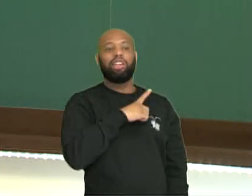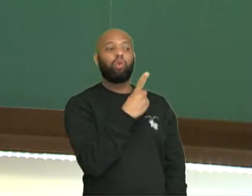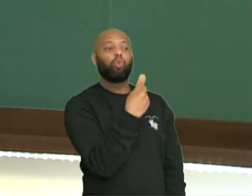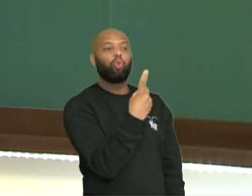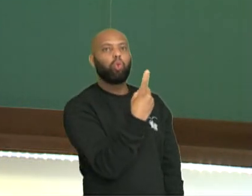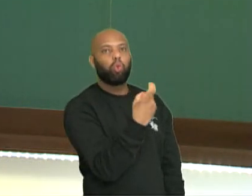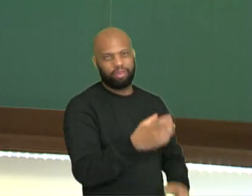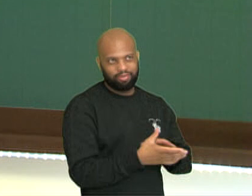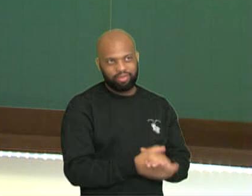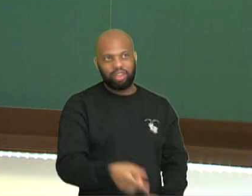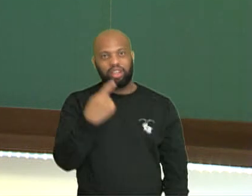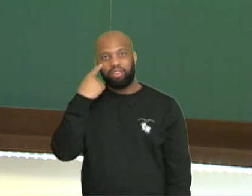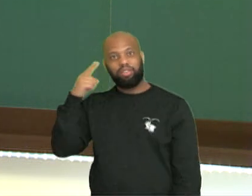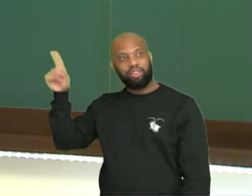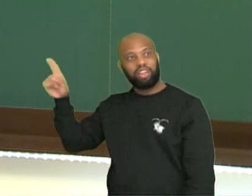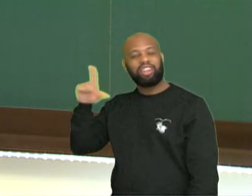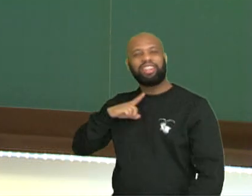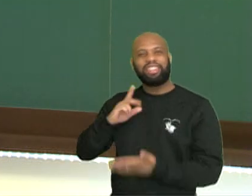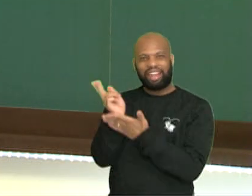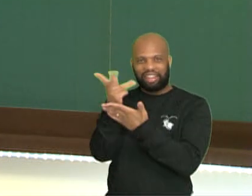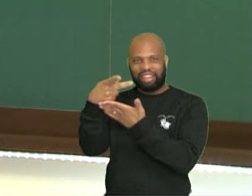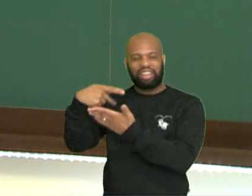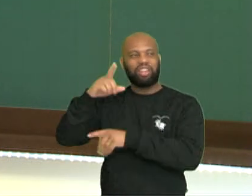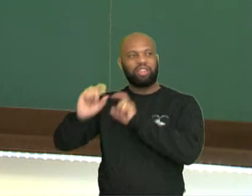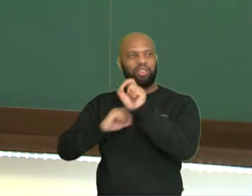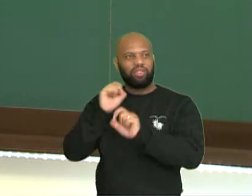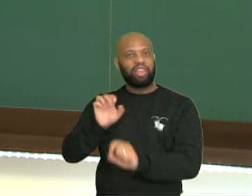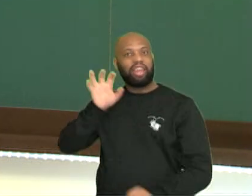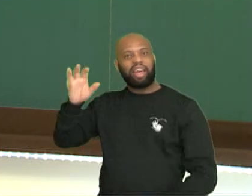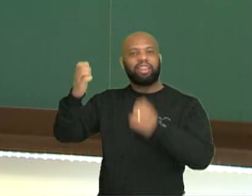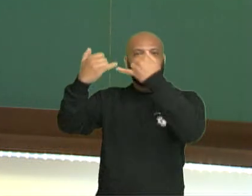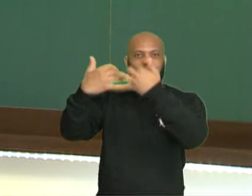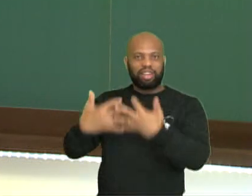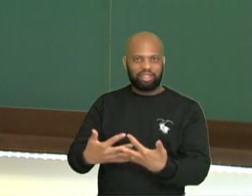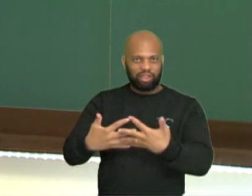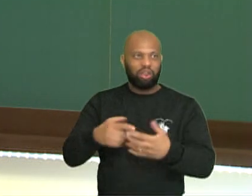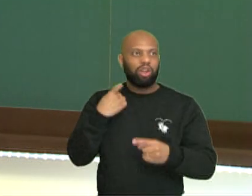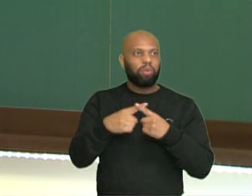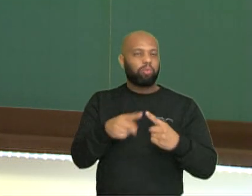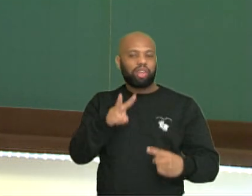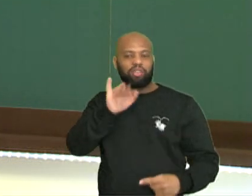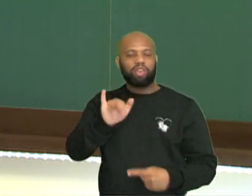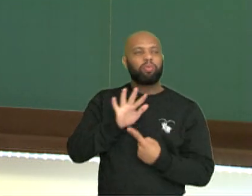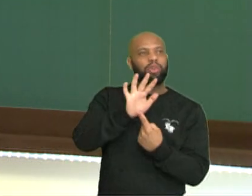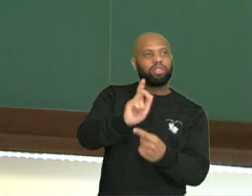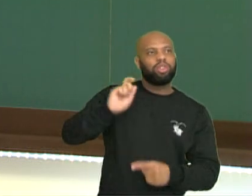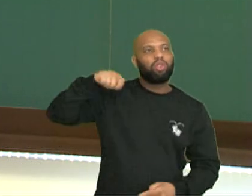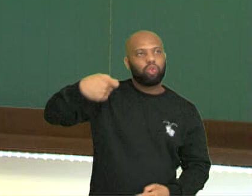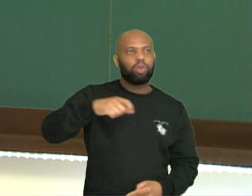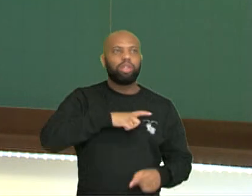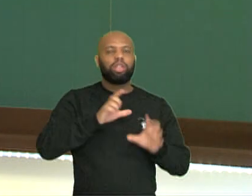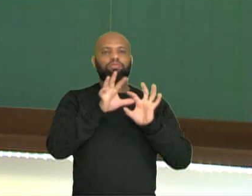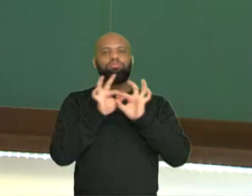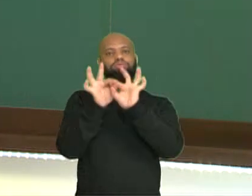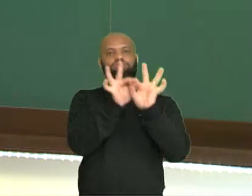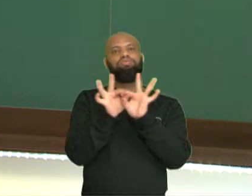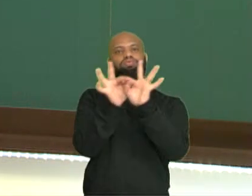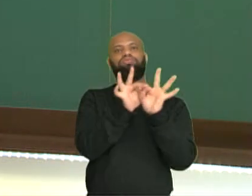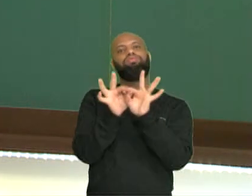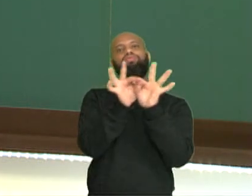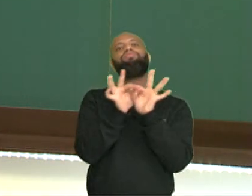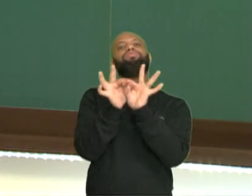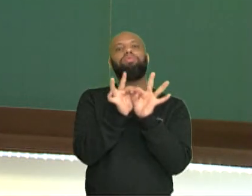unidade. Veja que aqui colocado no desenho exatamente essa explicação para dar essa conformação de uma